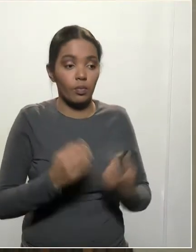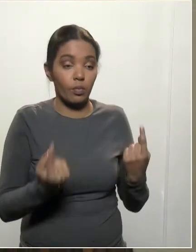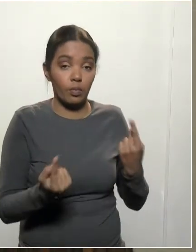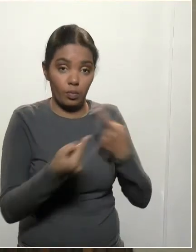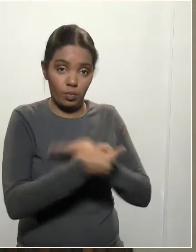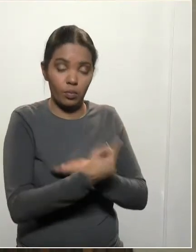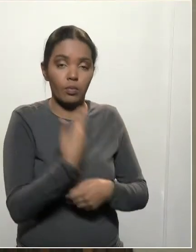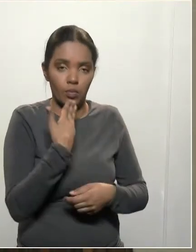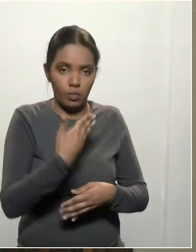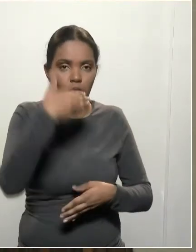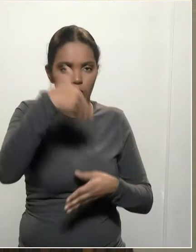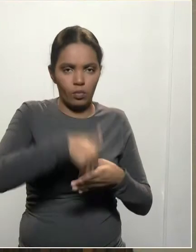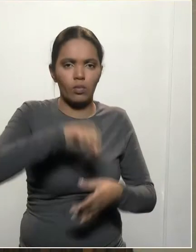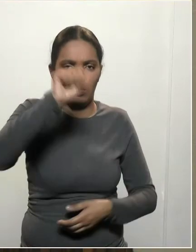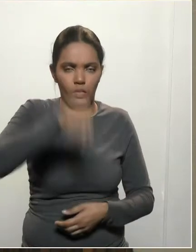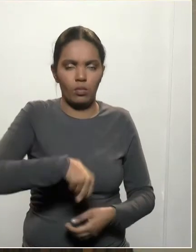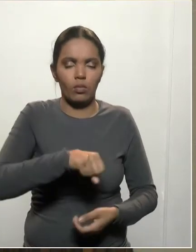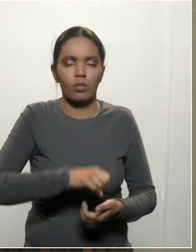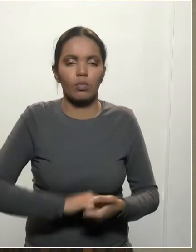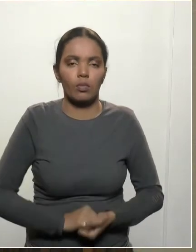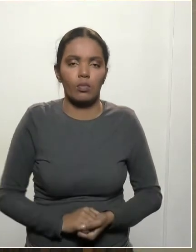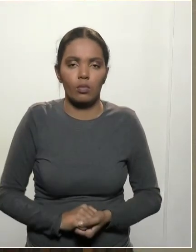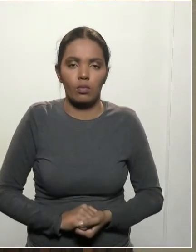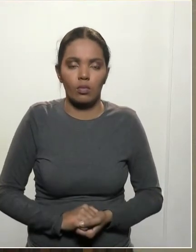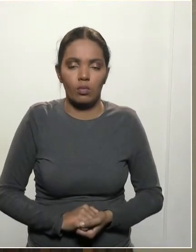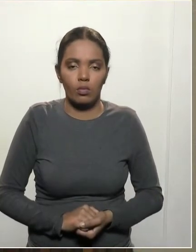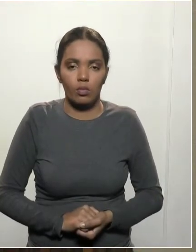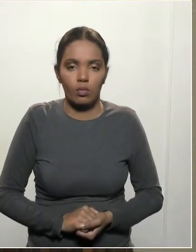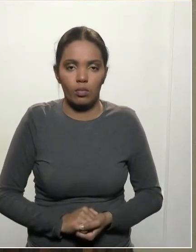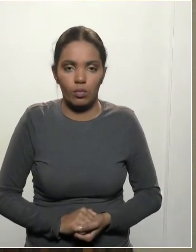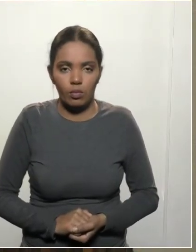Oposição, vota sim, senhor presidente.